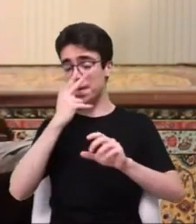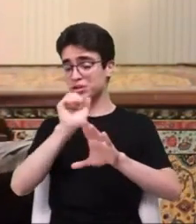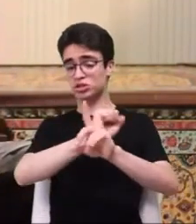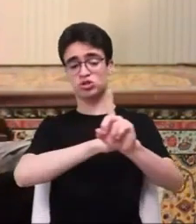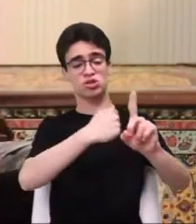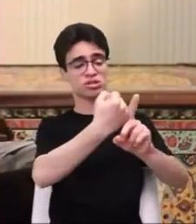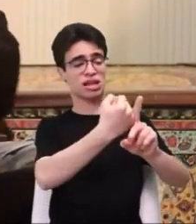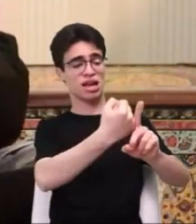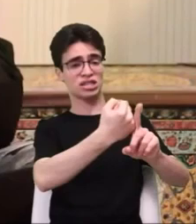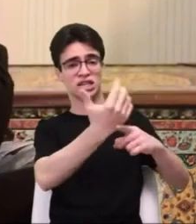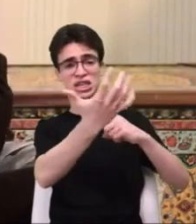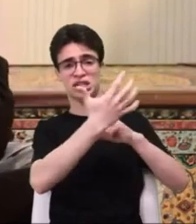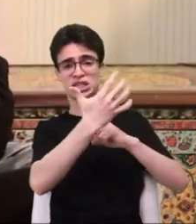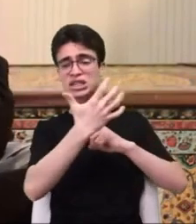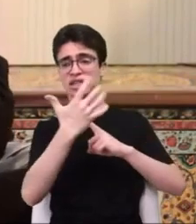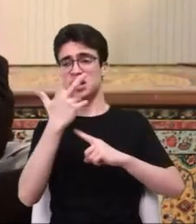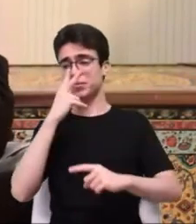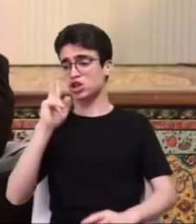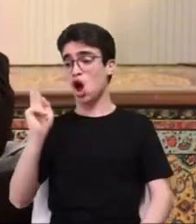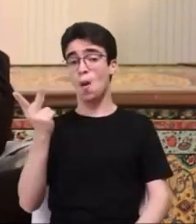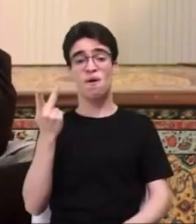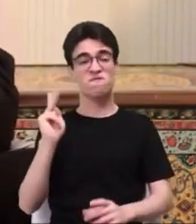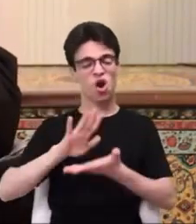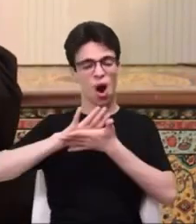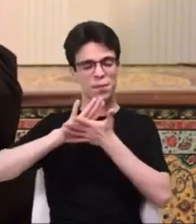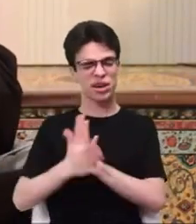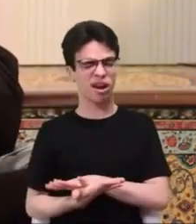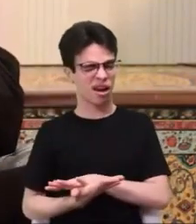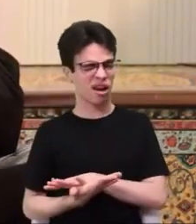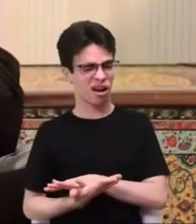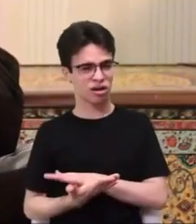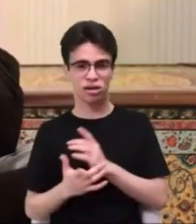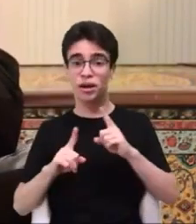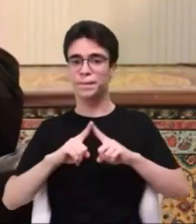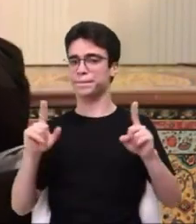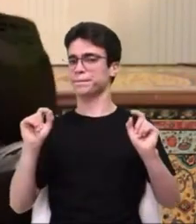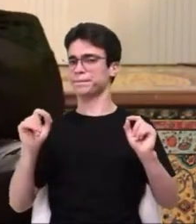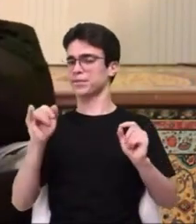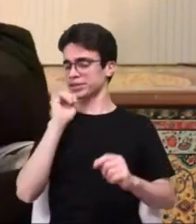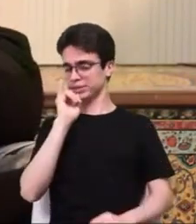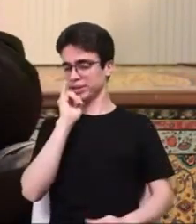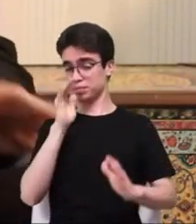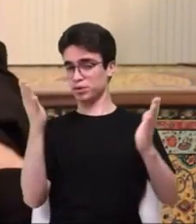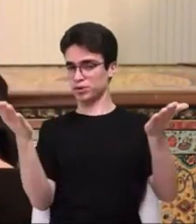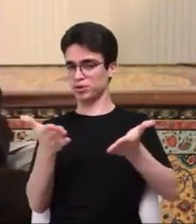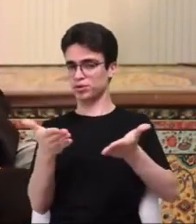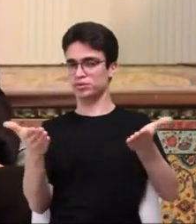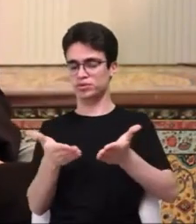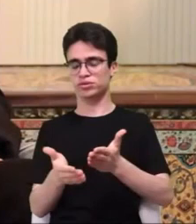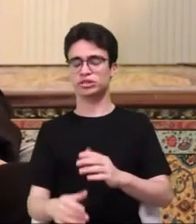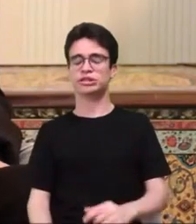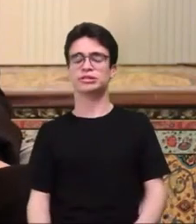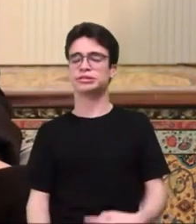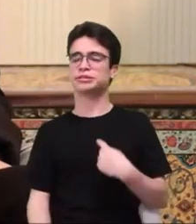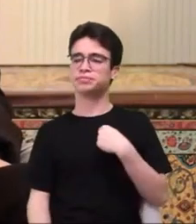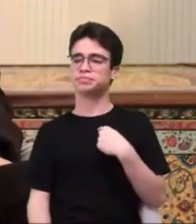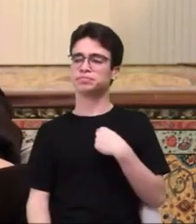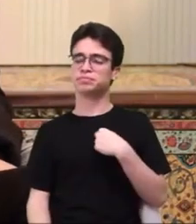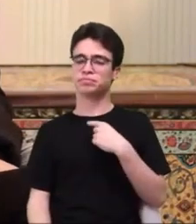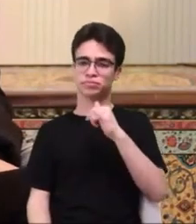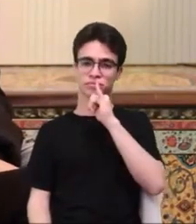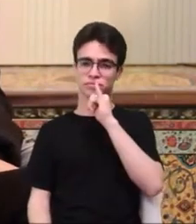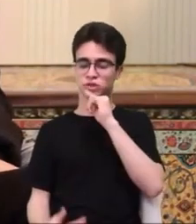sociedade homofóbica e preconceituosa. Então, vamos dizer que hoje eu chegasse